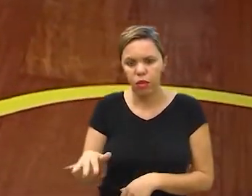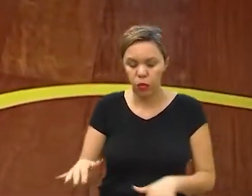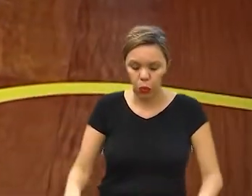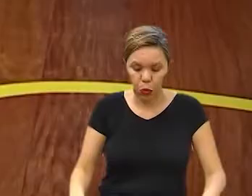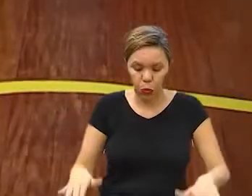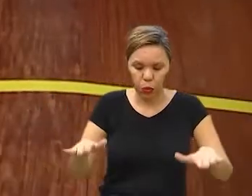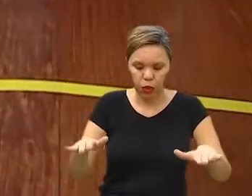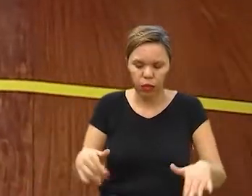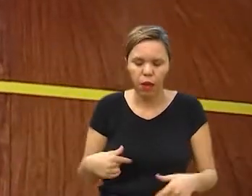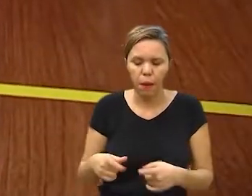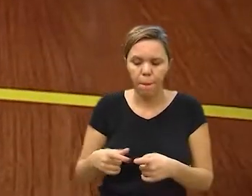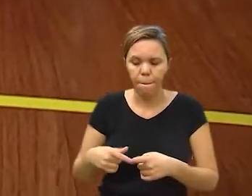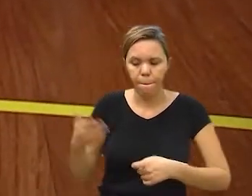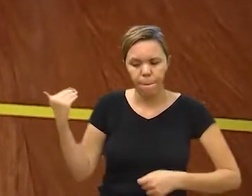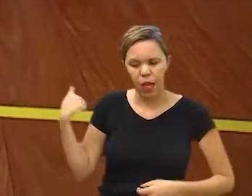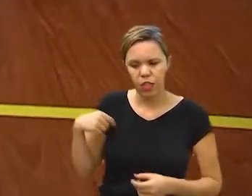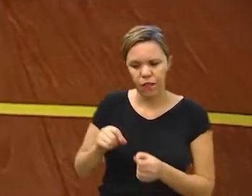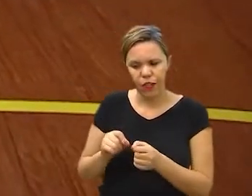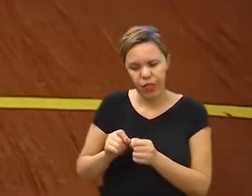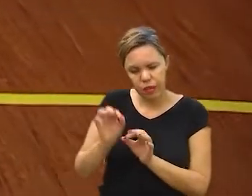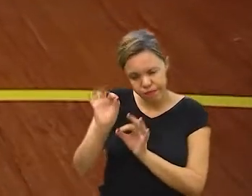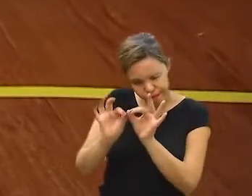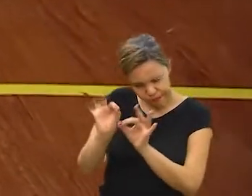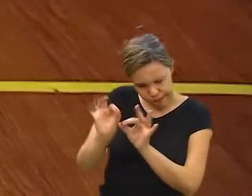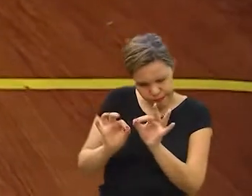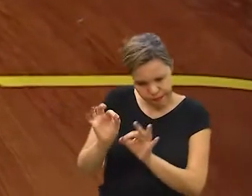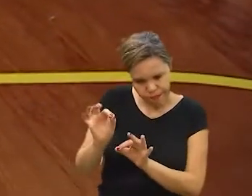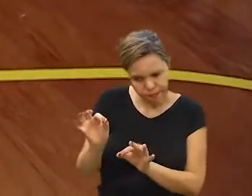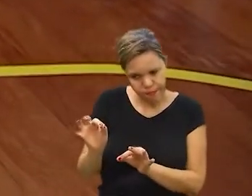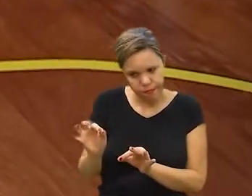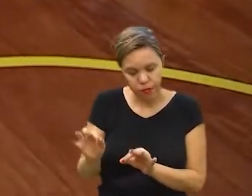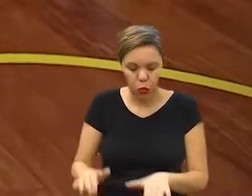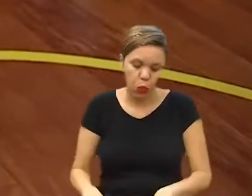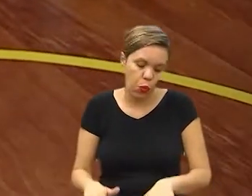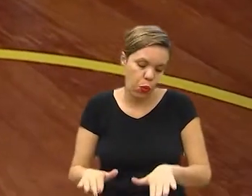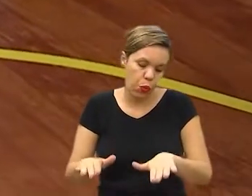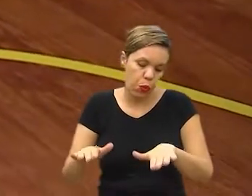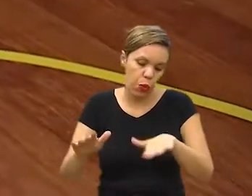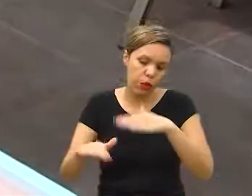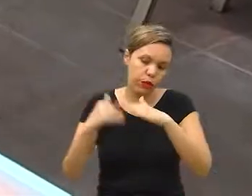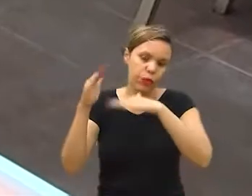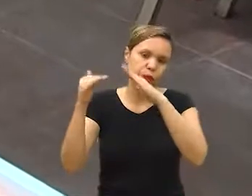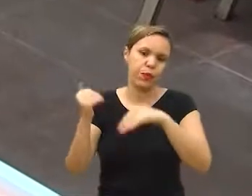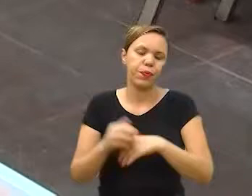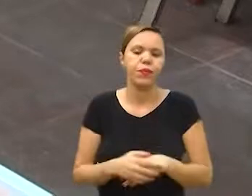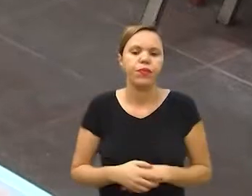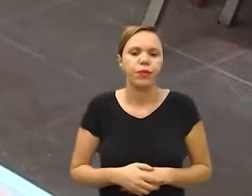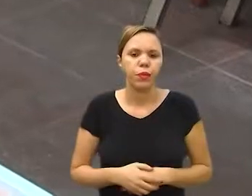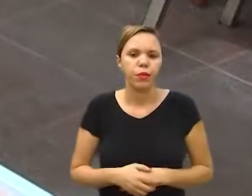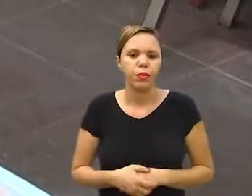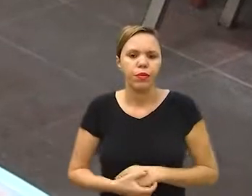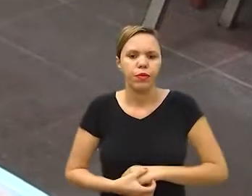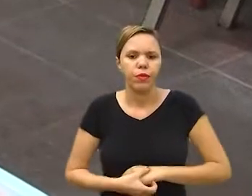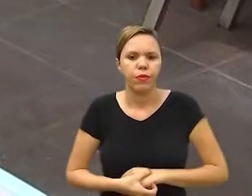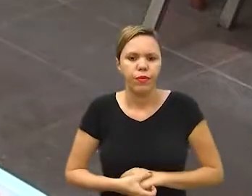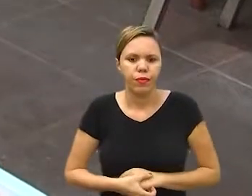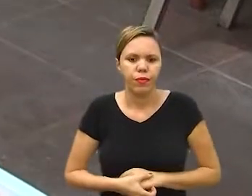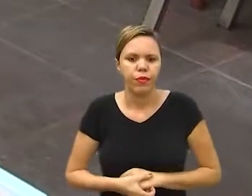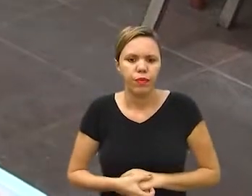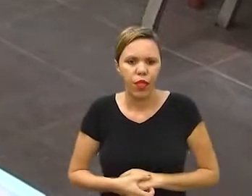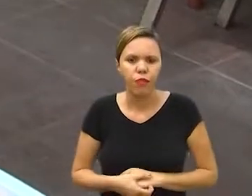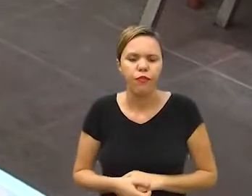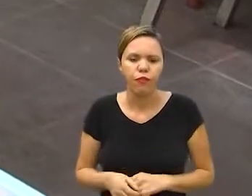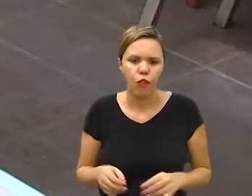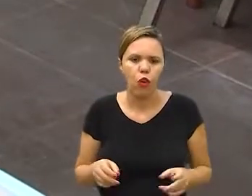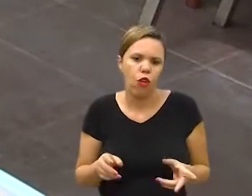por ser médica, ela tinha feito medidas do crescimento da criança e desenvolvimento, ela foi cortando mesmo as